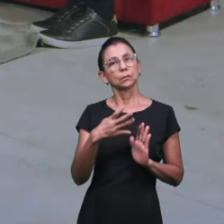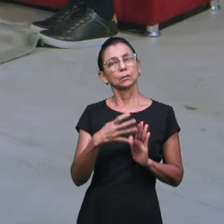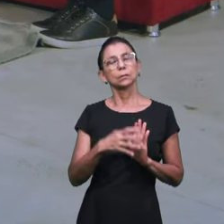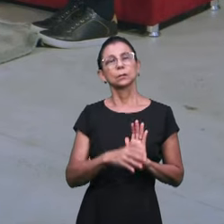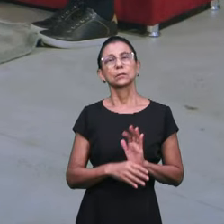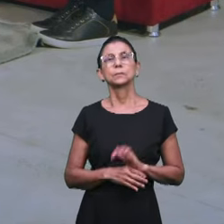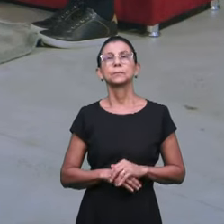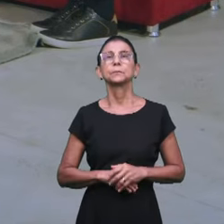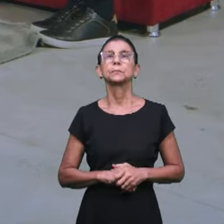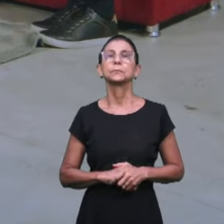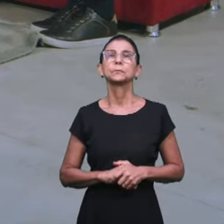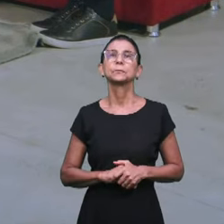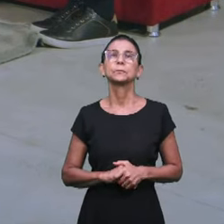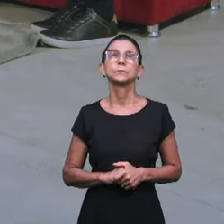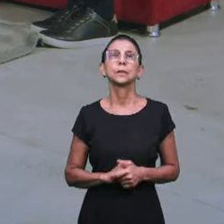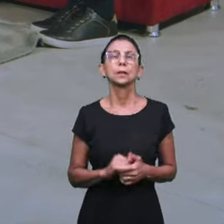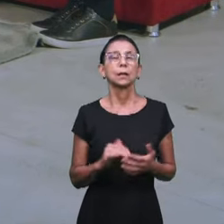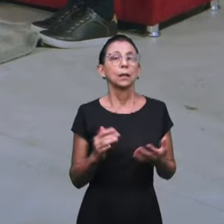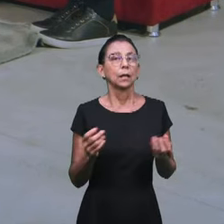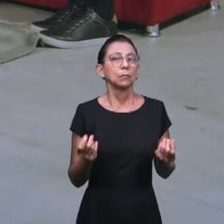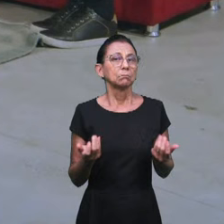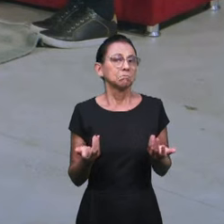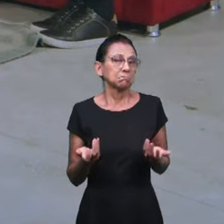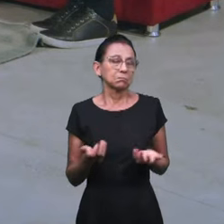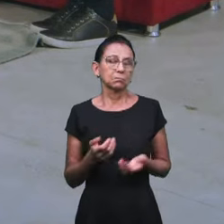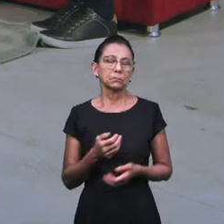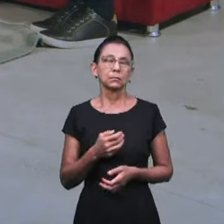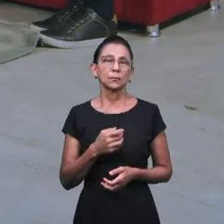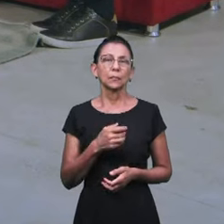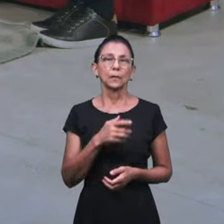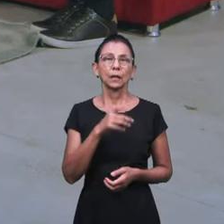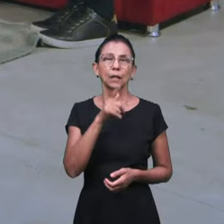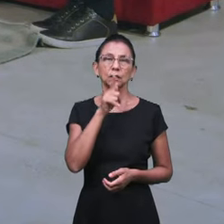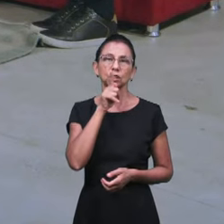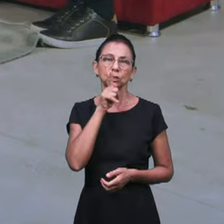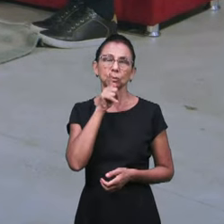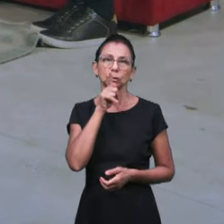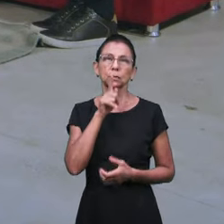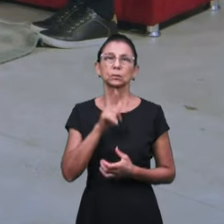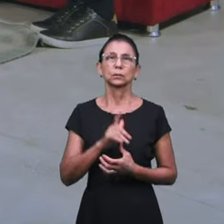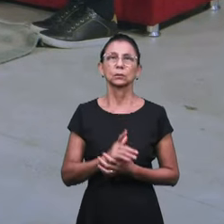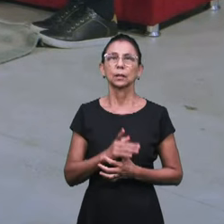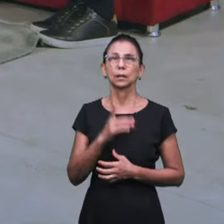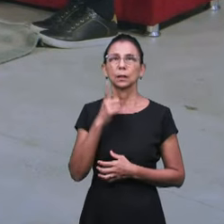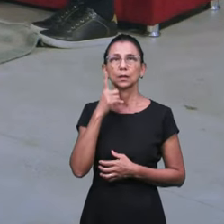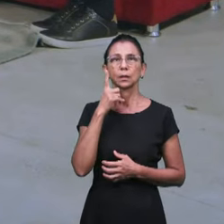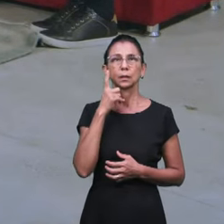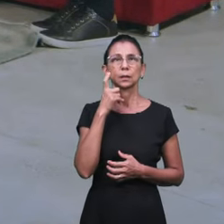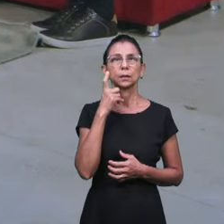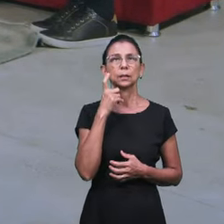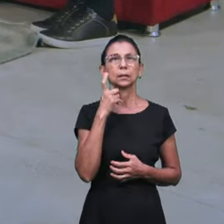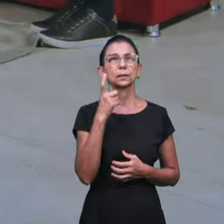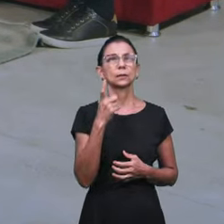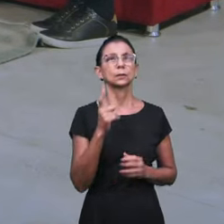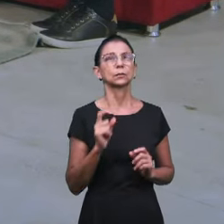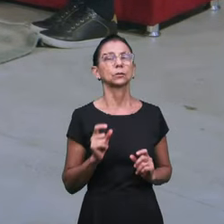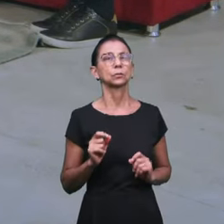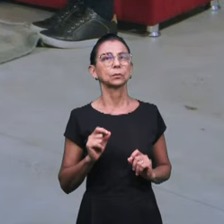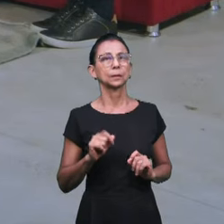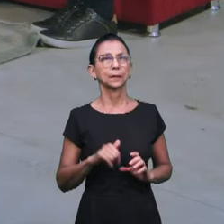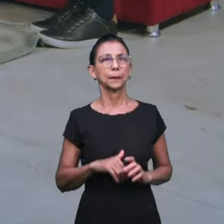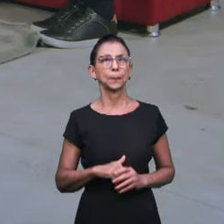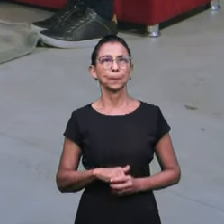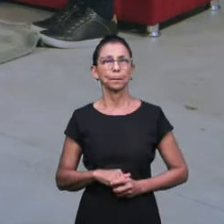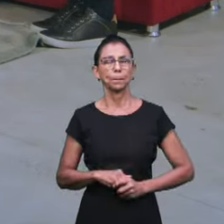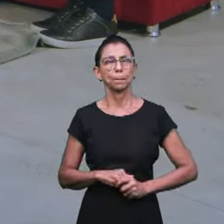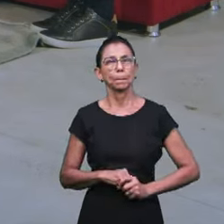3? Pastor Pedro. Gilson, é interessante que nós podemos dizer que a primeira